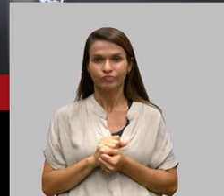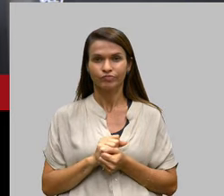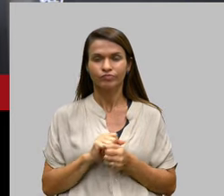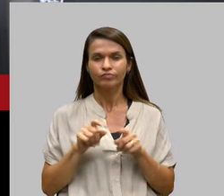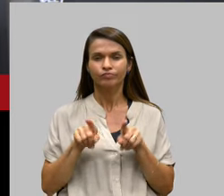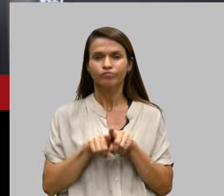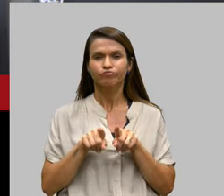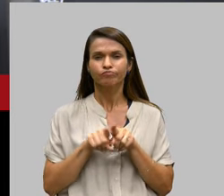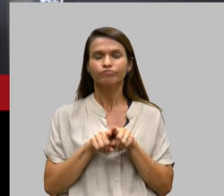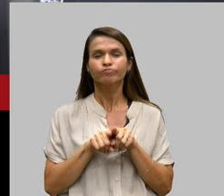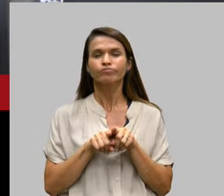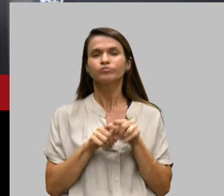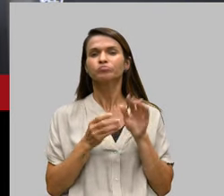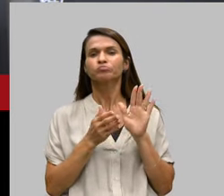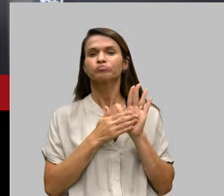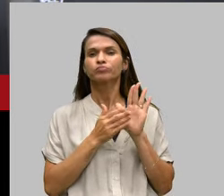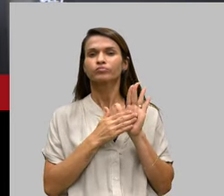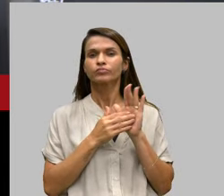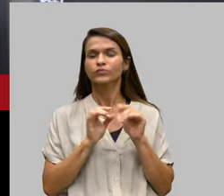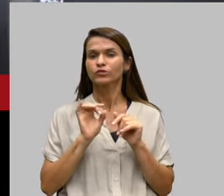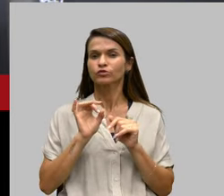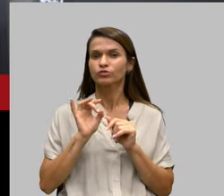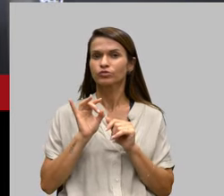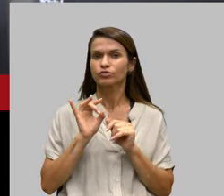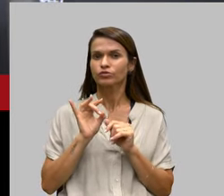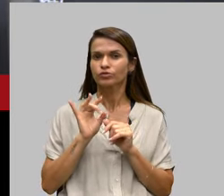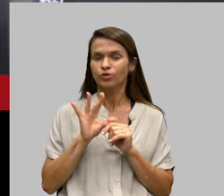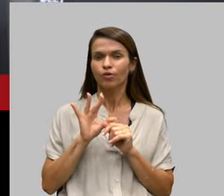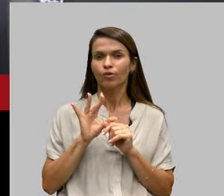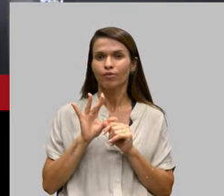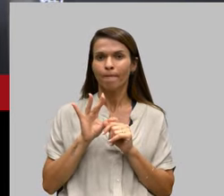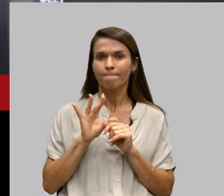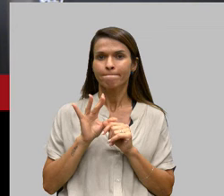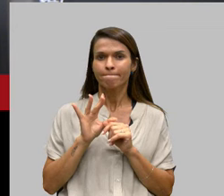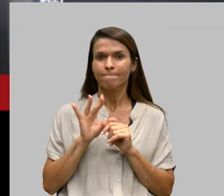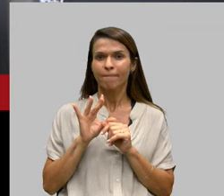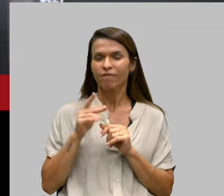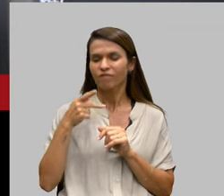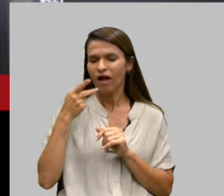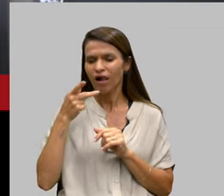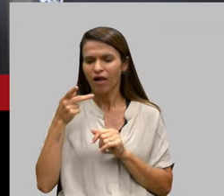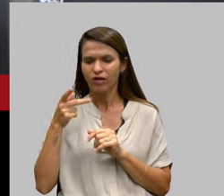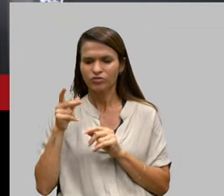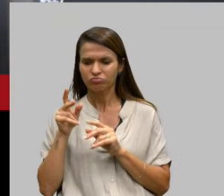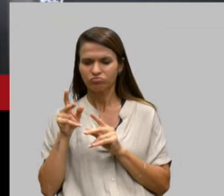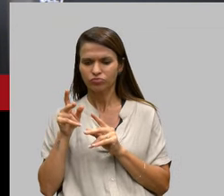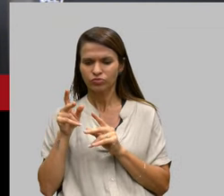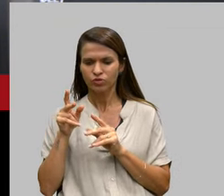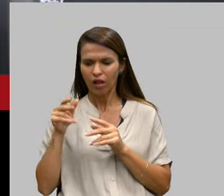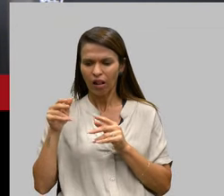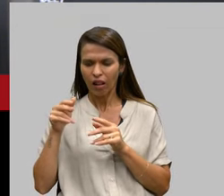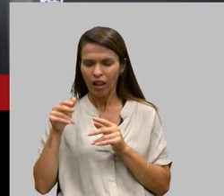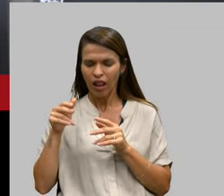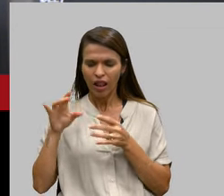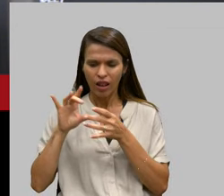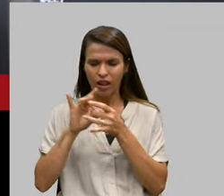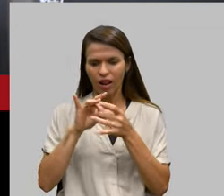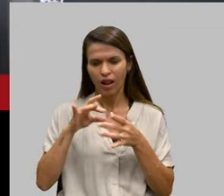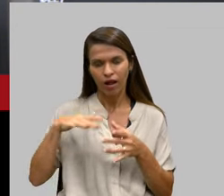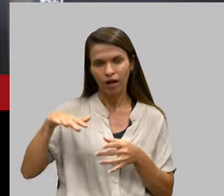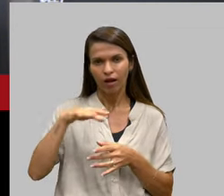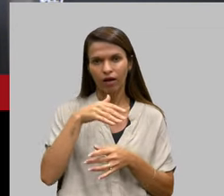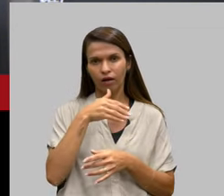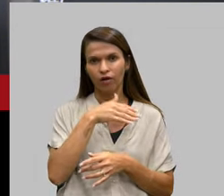Então nós não estamos falando aqui de uma beness do do governo né dentro do tripé da Seguridade